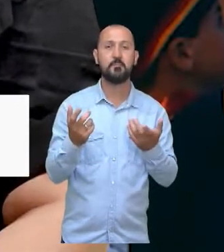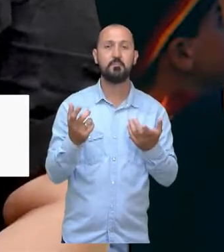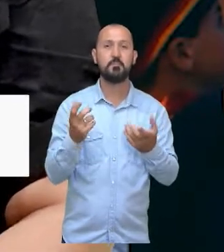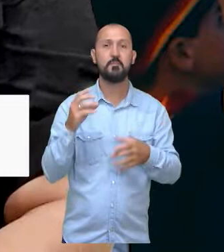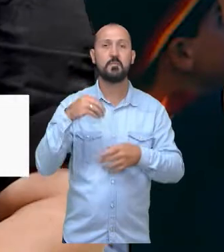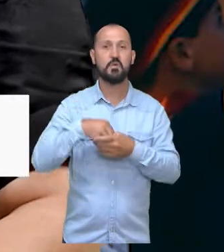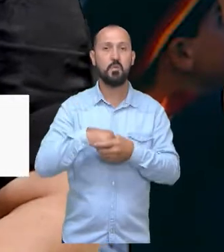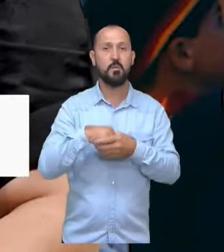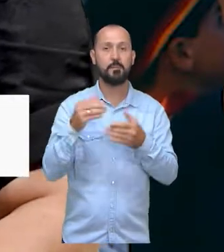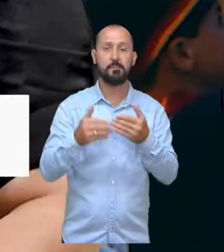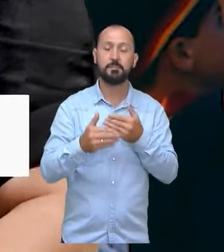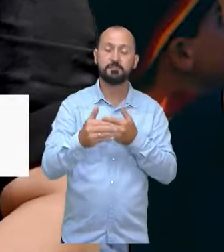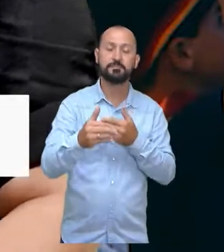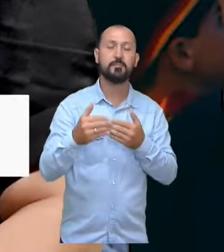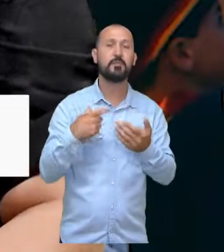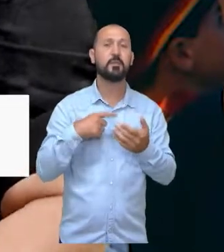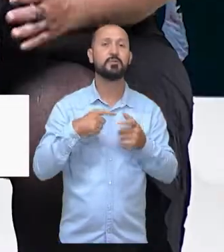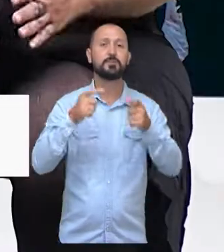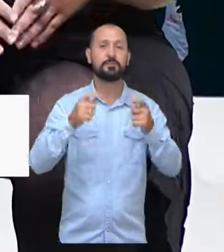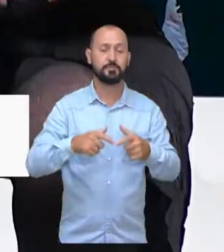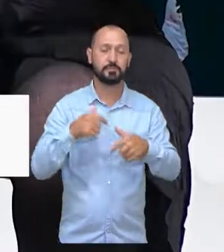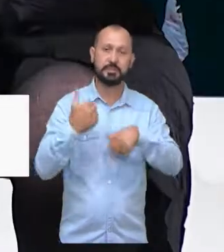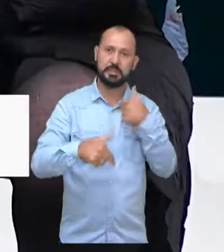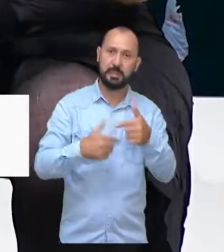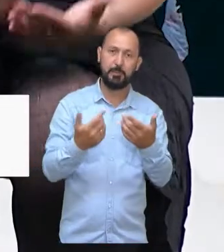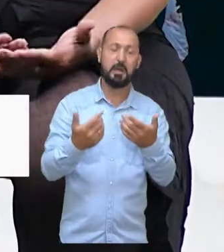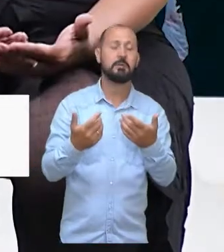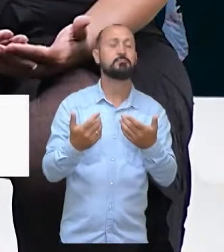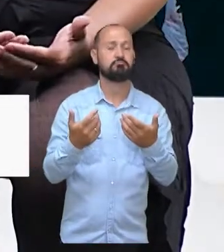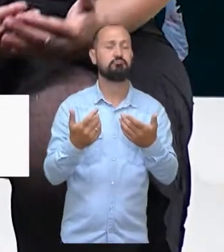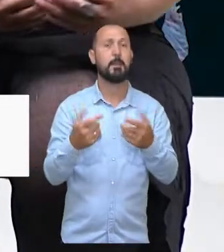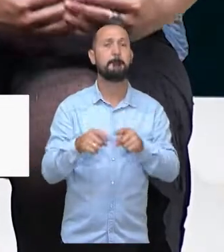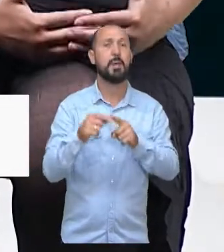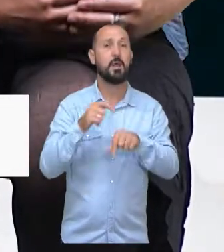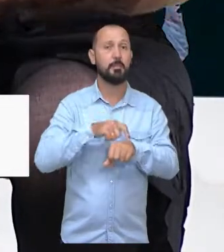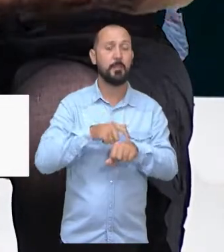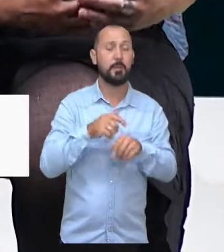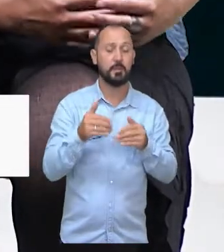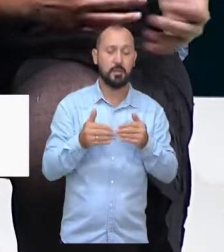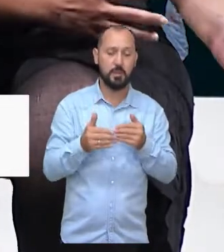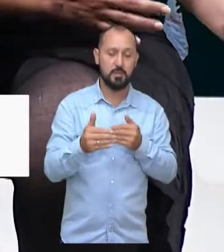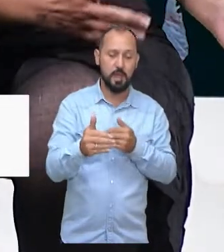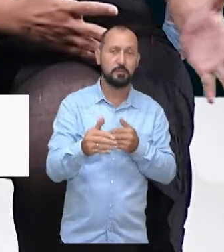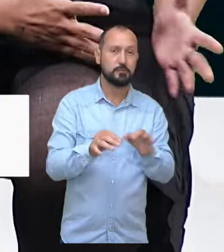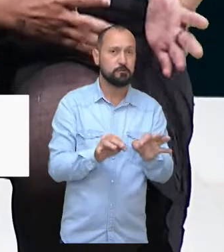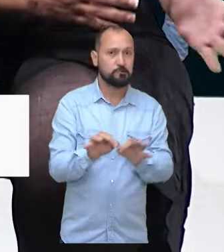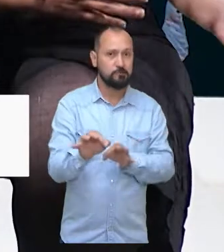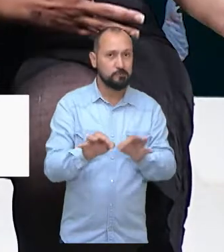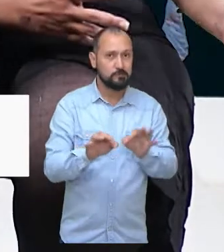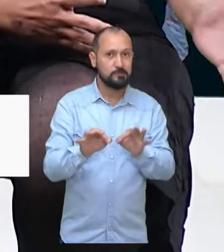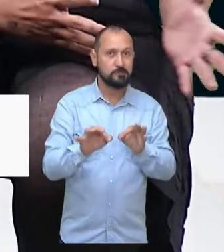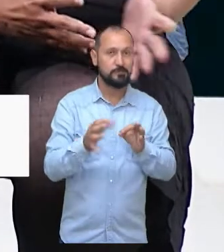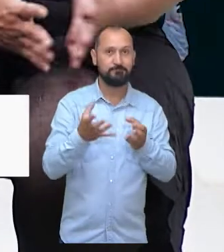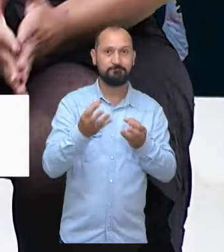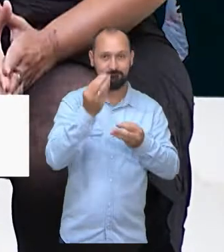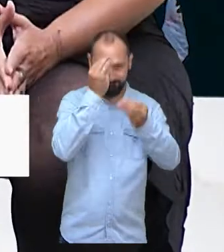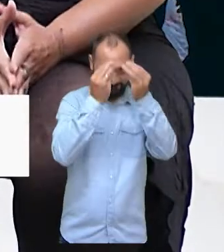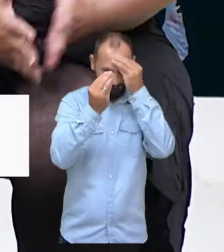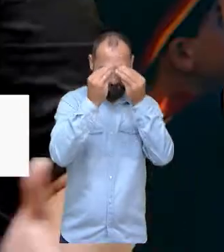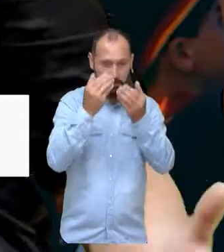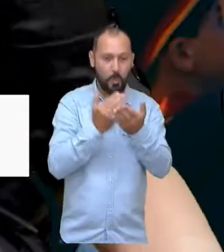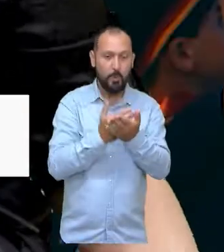agora garantindo o seu espaço, mas que nem eu falei, ainda estamos em construção, né? A gente iniciou esse trabalho agora a partir